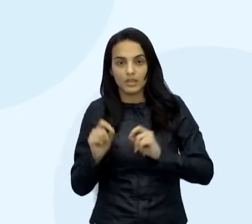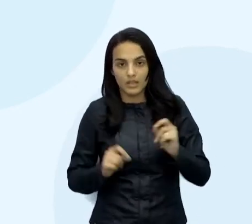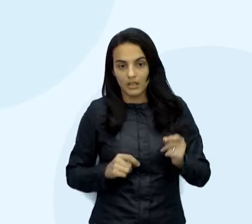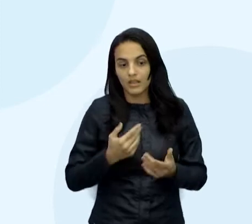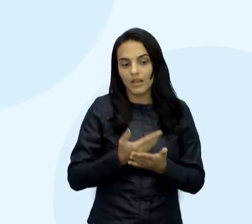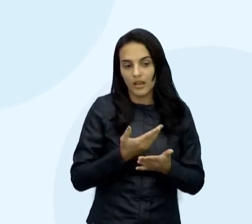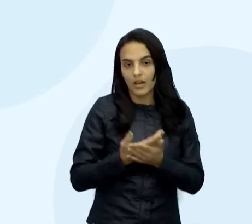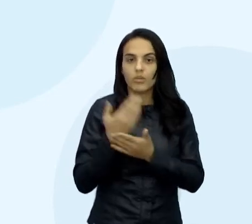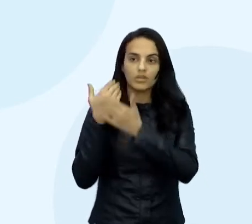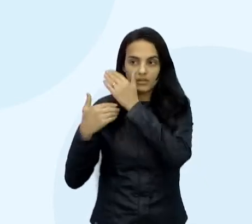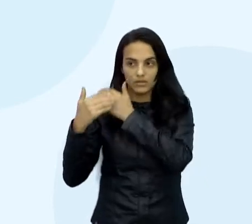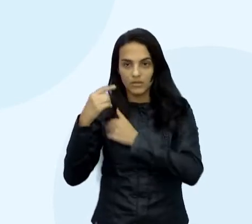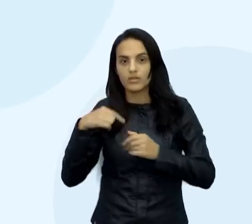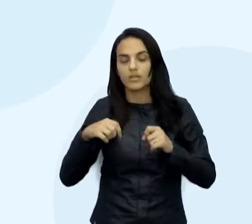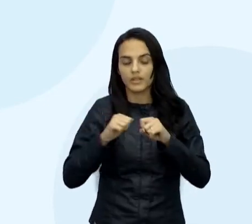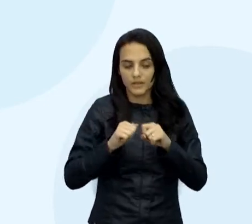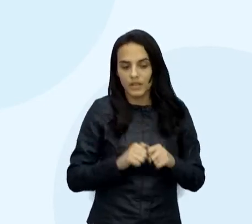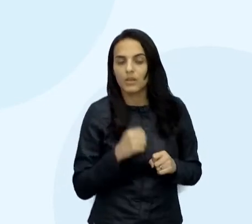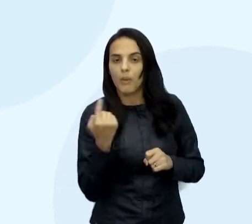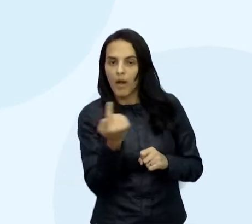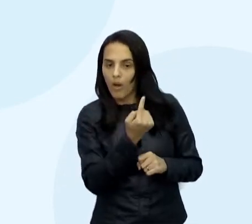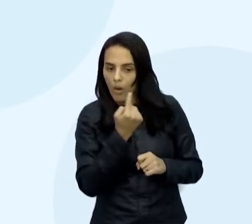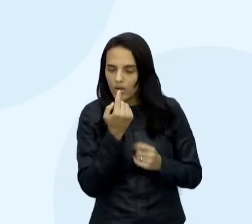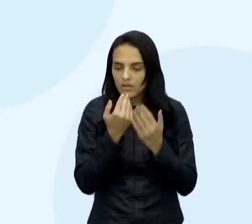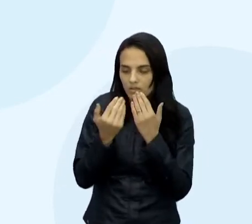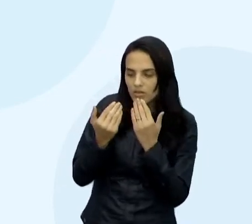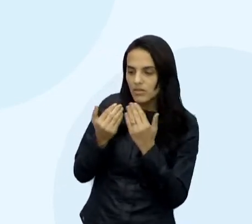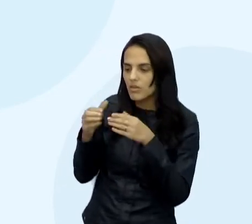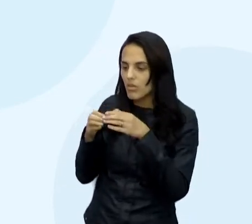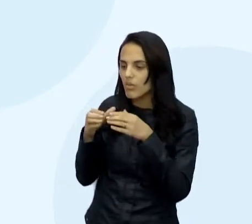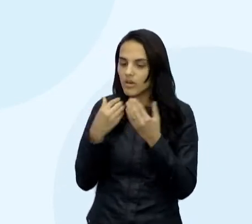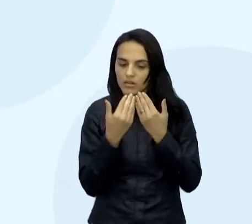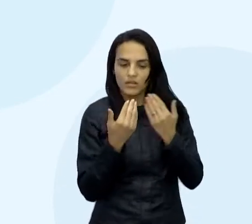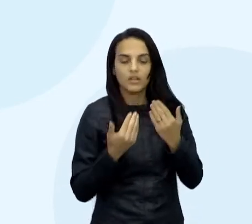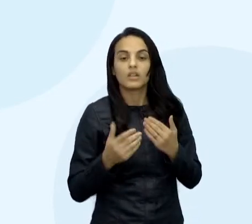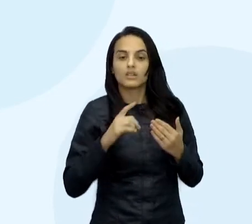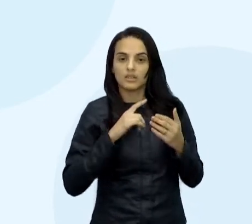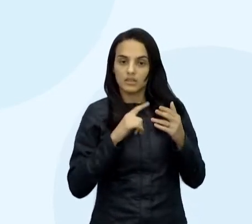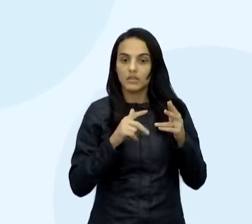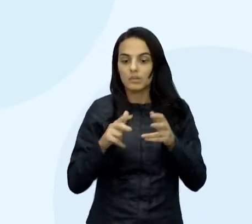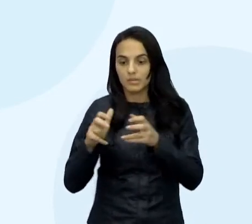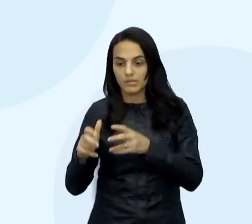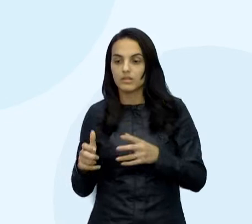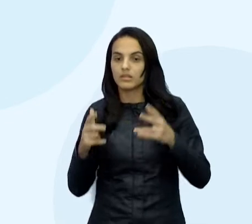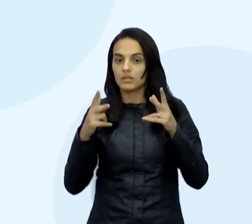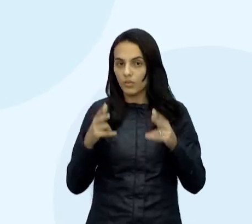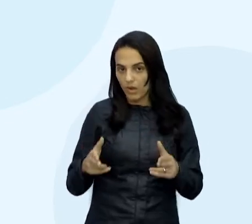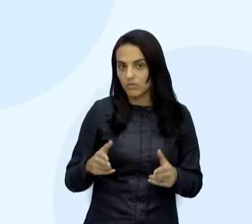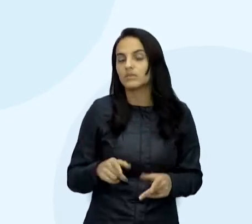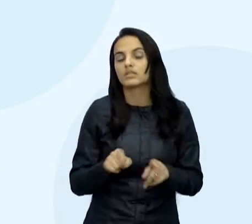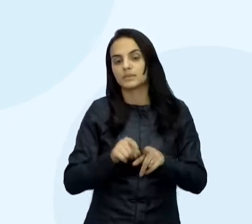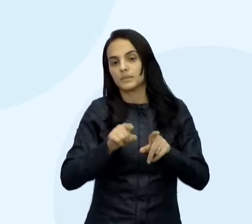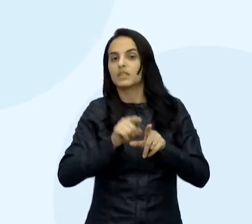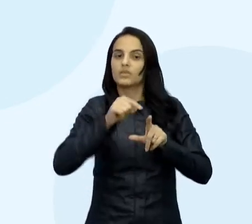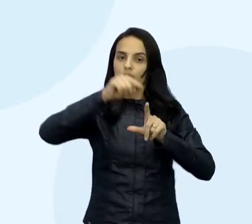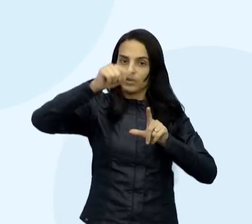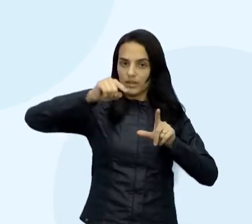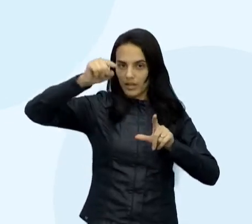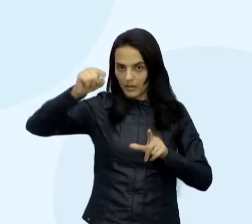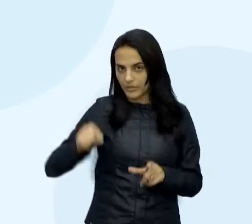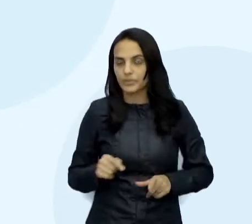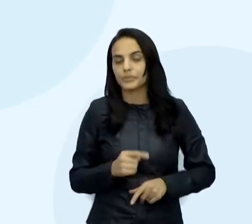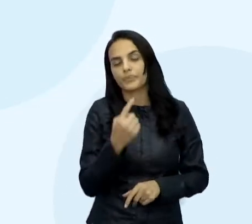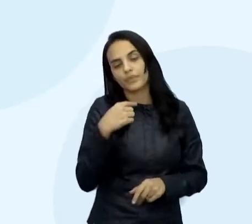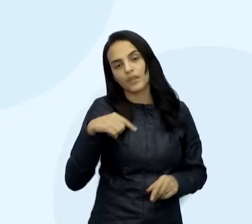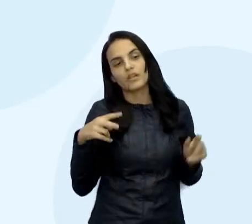aula anterior, também a gente fez uma roda de conversa que tinha uma análise parecida com essa, também com esse gráfico da casa da professora Ilana. Mas o